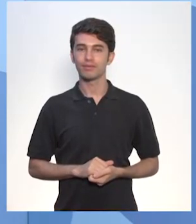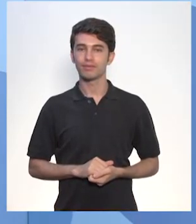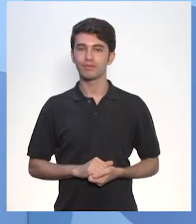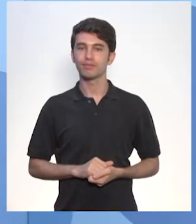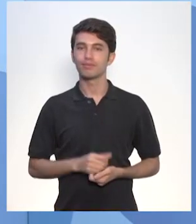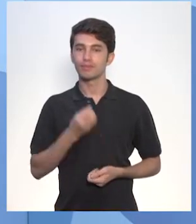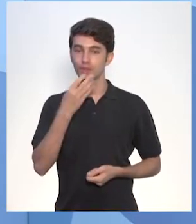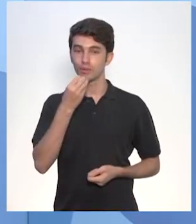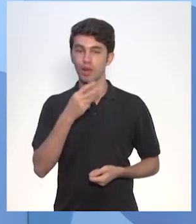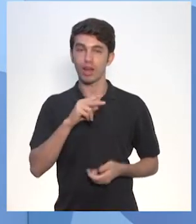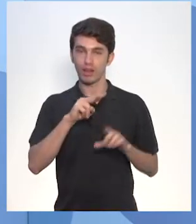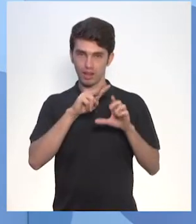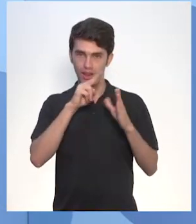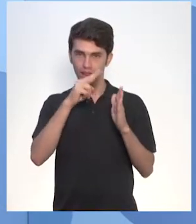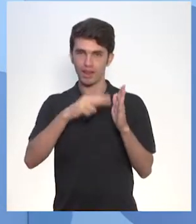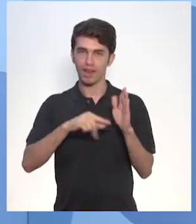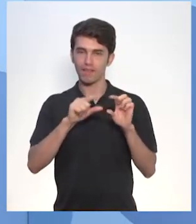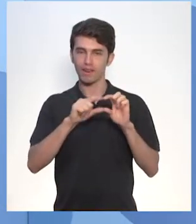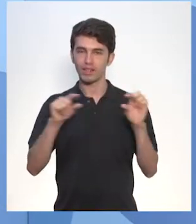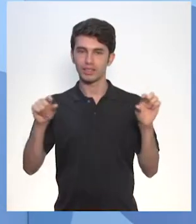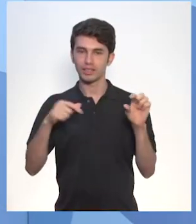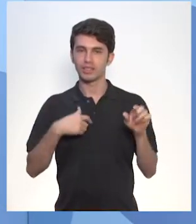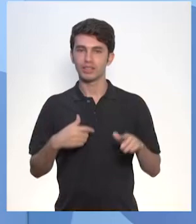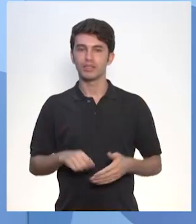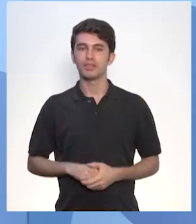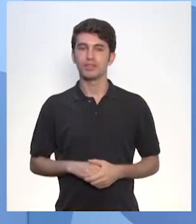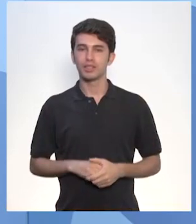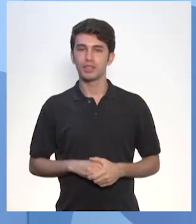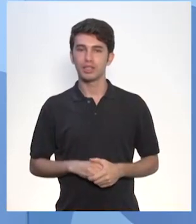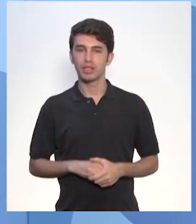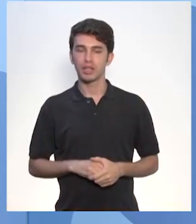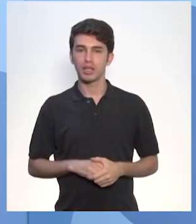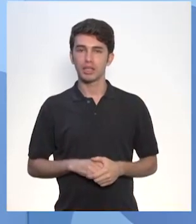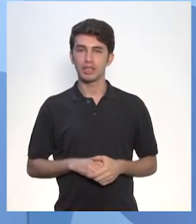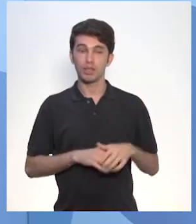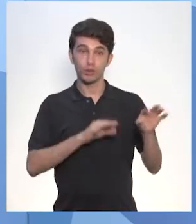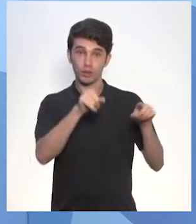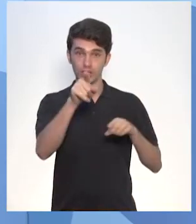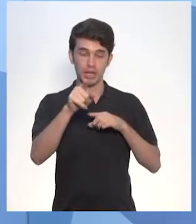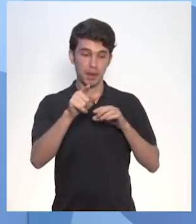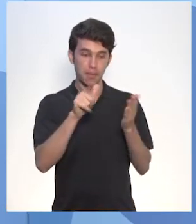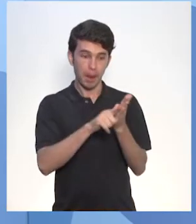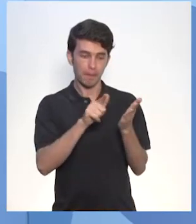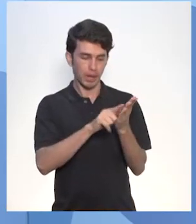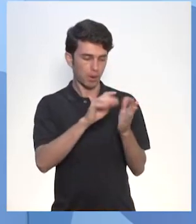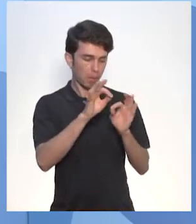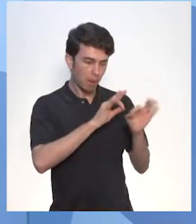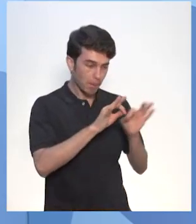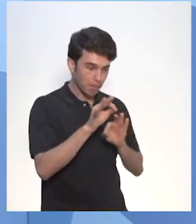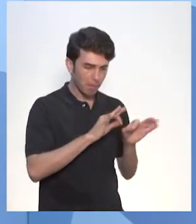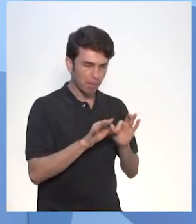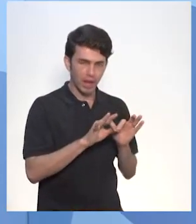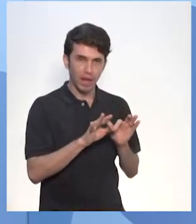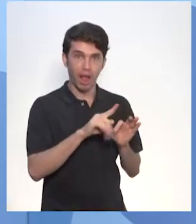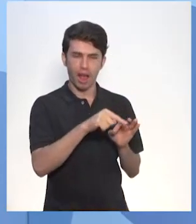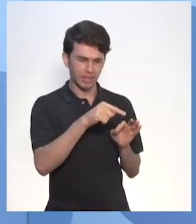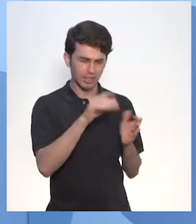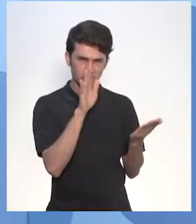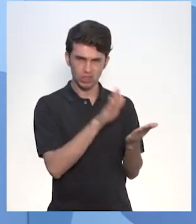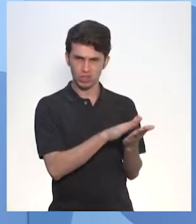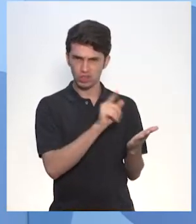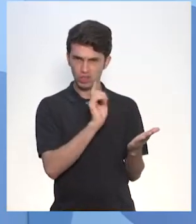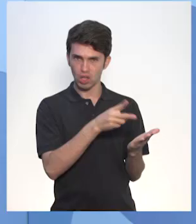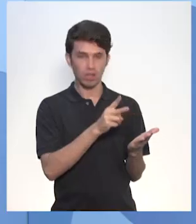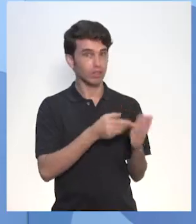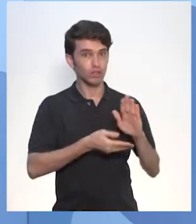Muito bem, lê para a gente a frase. Está escrito na frase, tire seus planos do papel. E essa frase é muito importante se